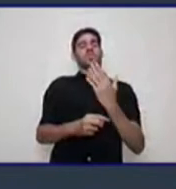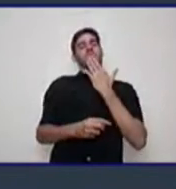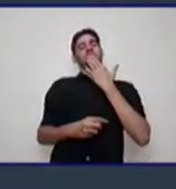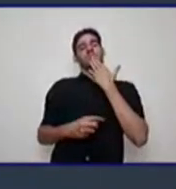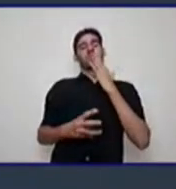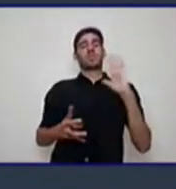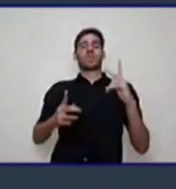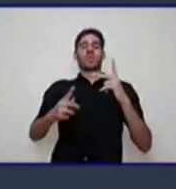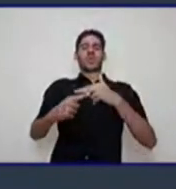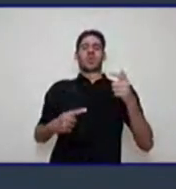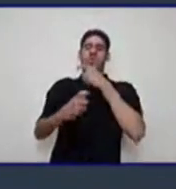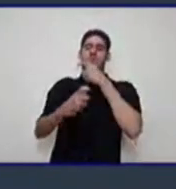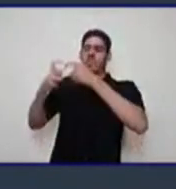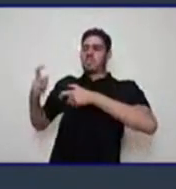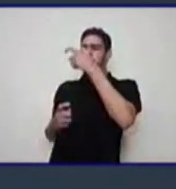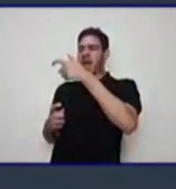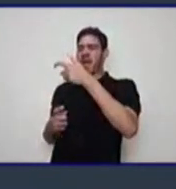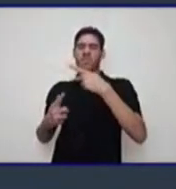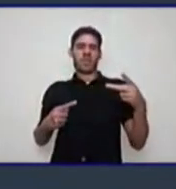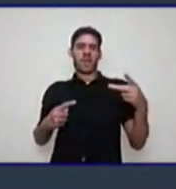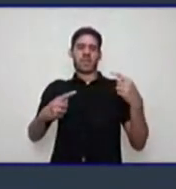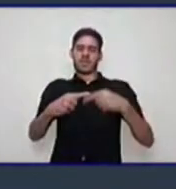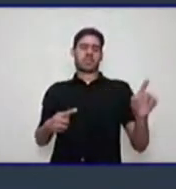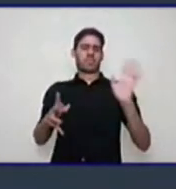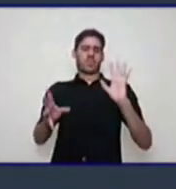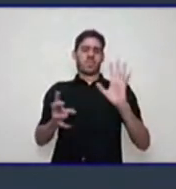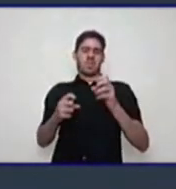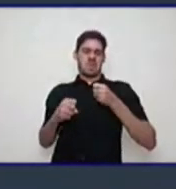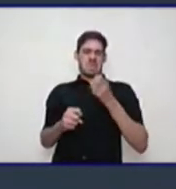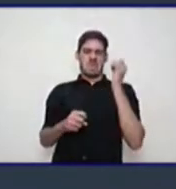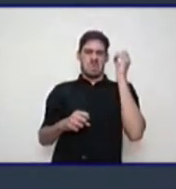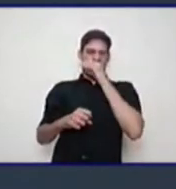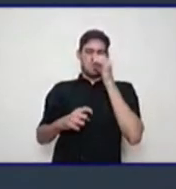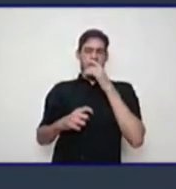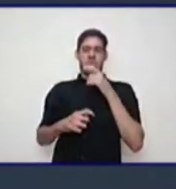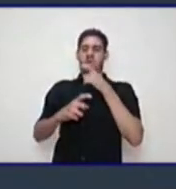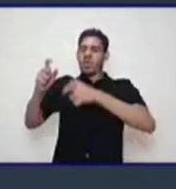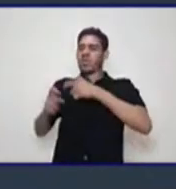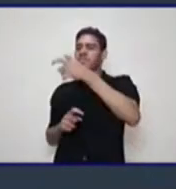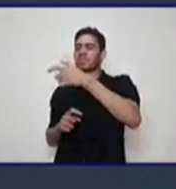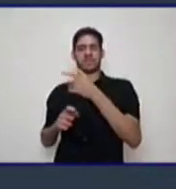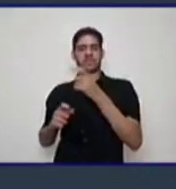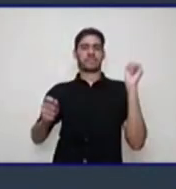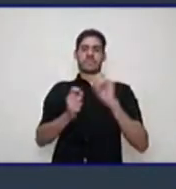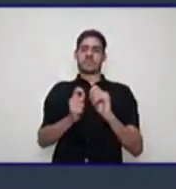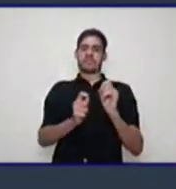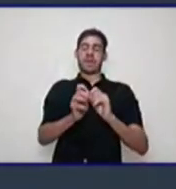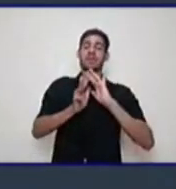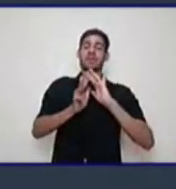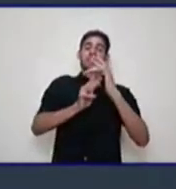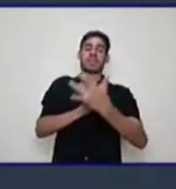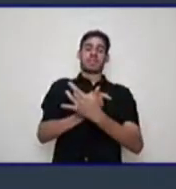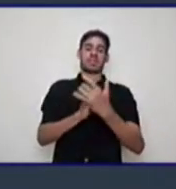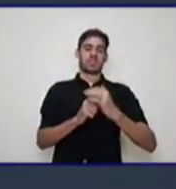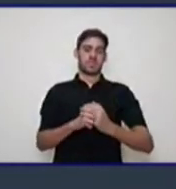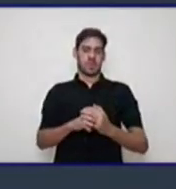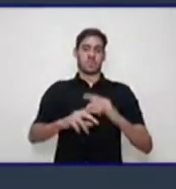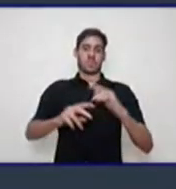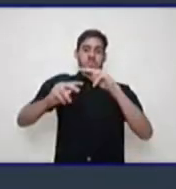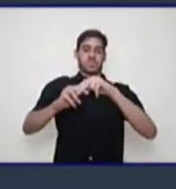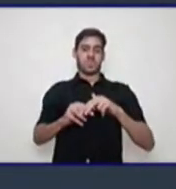manifestação crítica ou de desagrado mais ríspida ou mesmo ofensiva que seja feita na rede social. Por essas